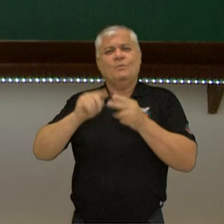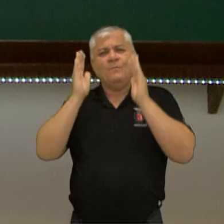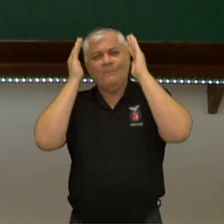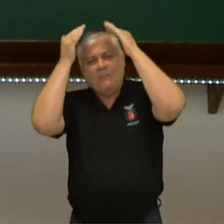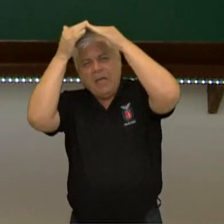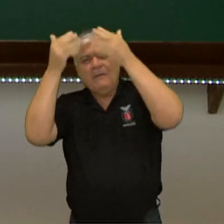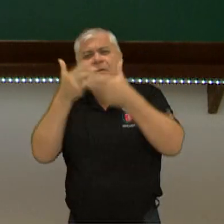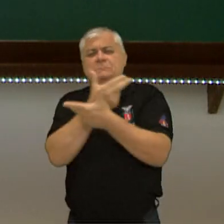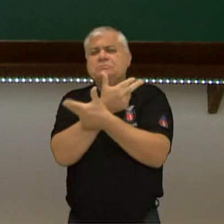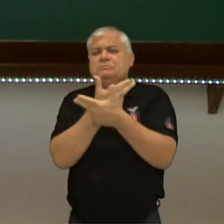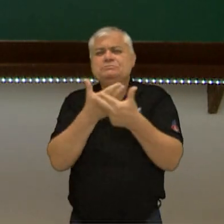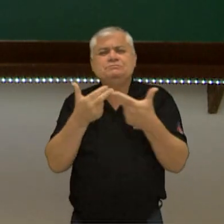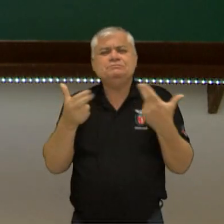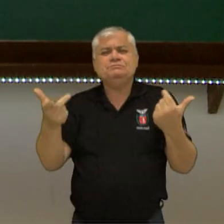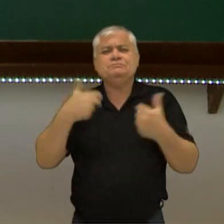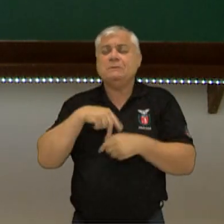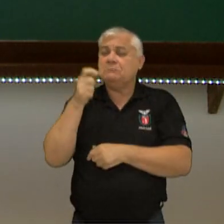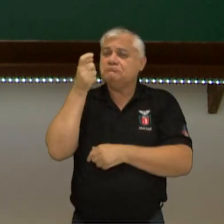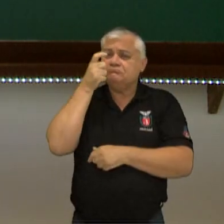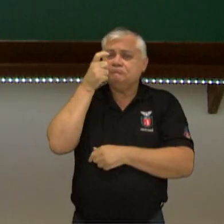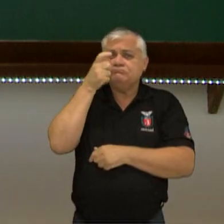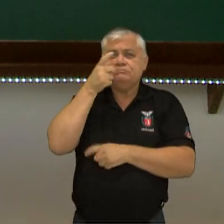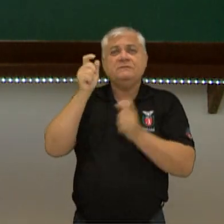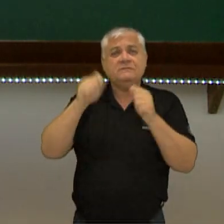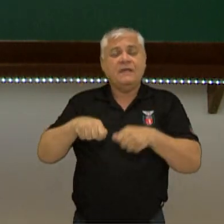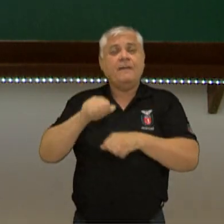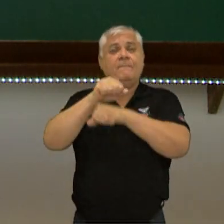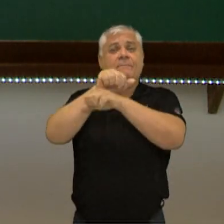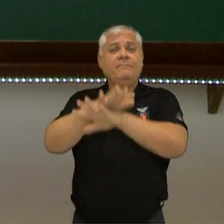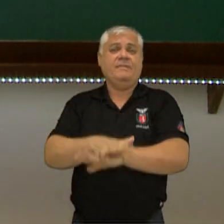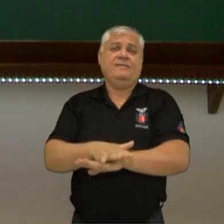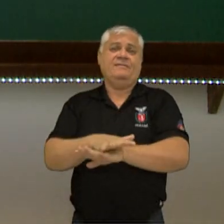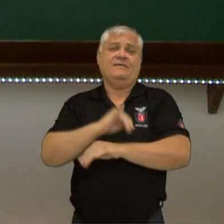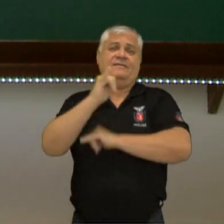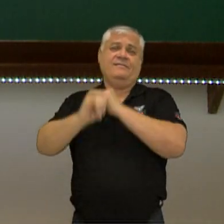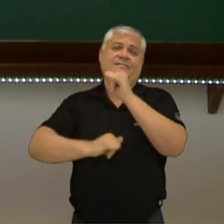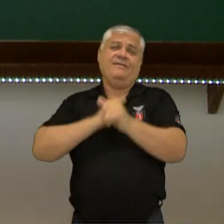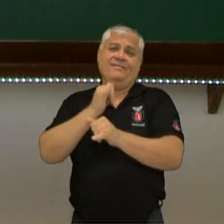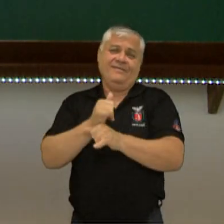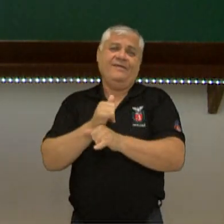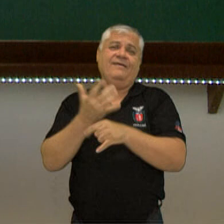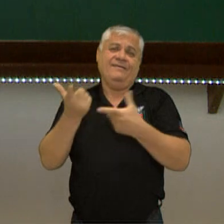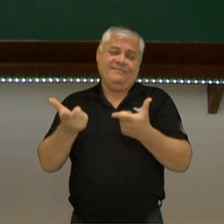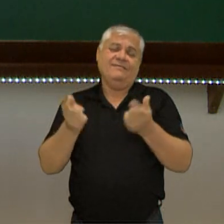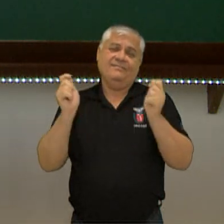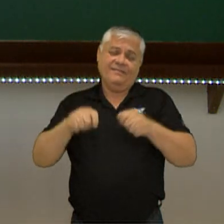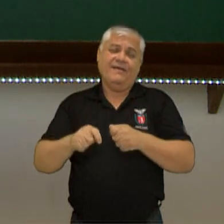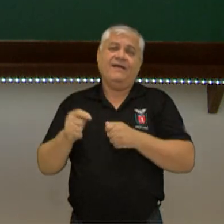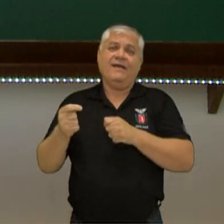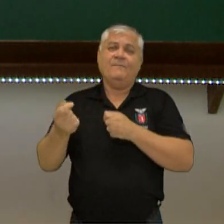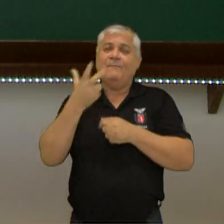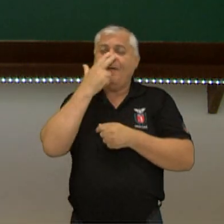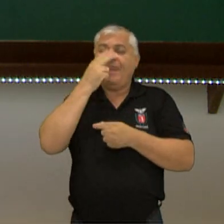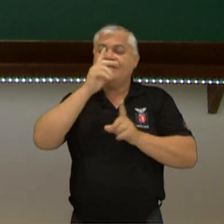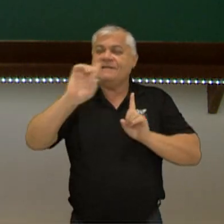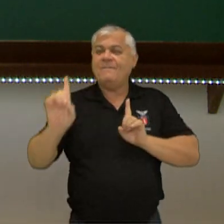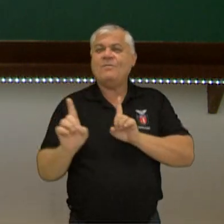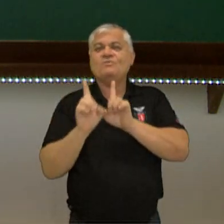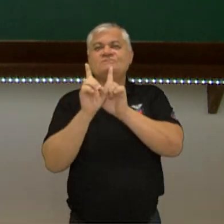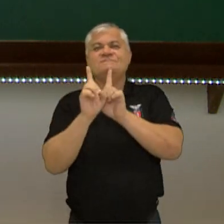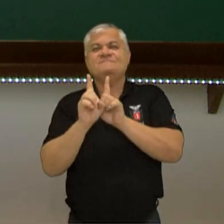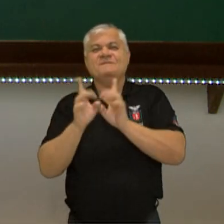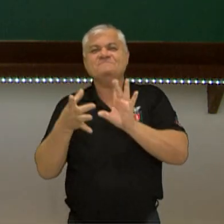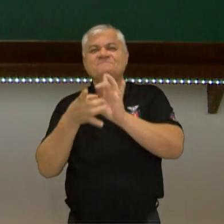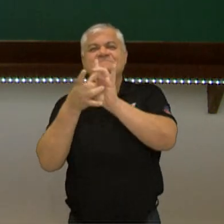entre tantos outros, por meio das mídias. Então, tanto as religiões usam para chegar até as pessoas, como as pessoas buscam para chegar